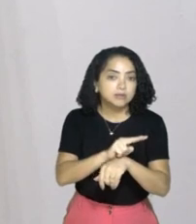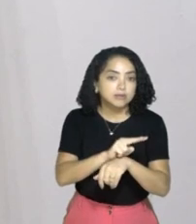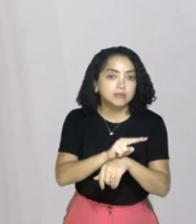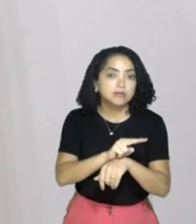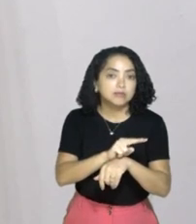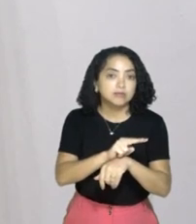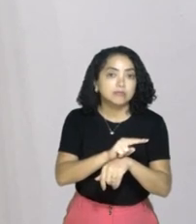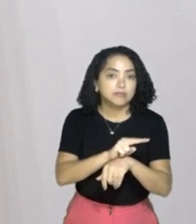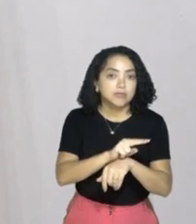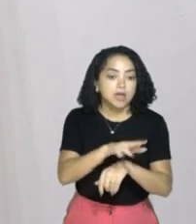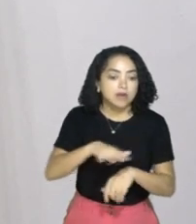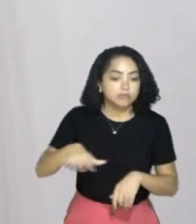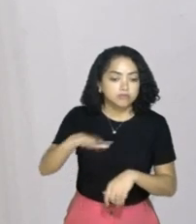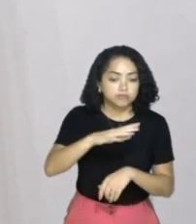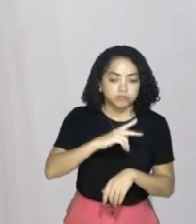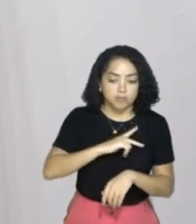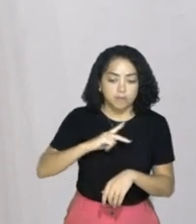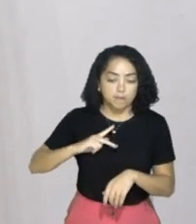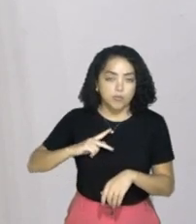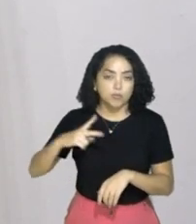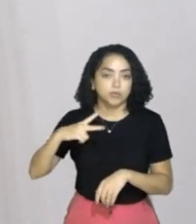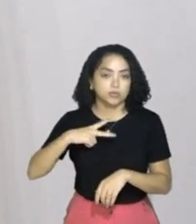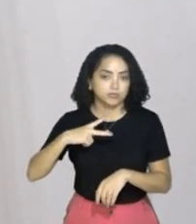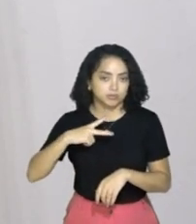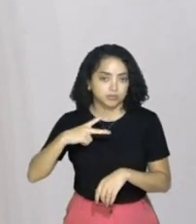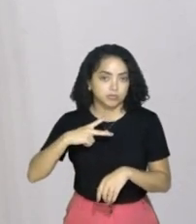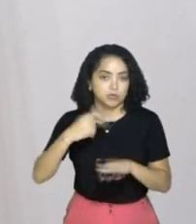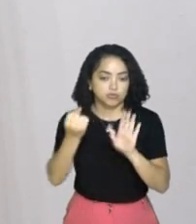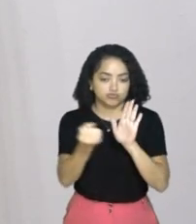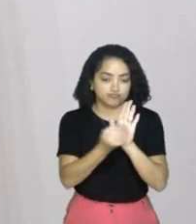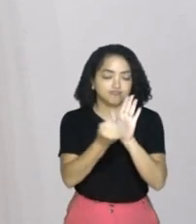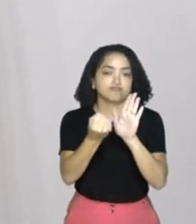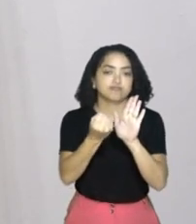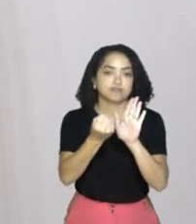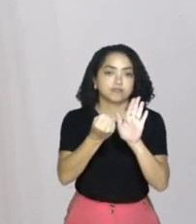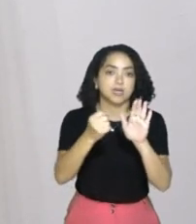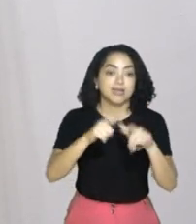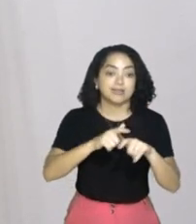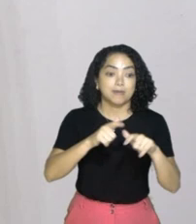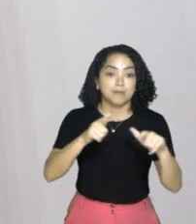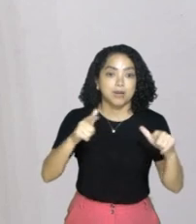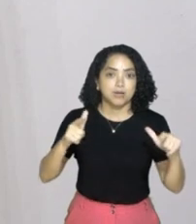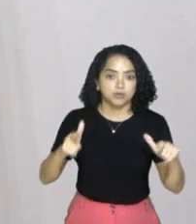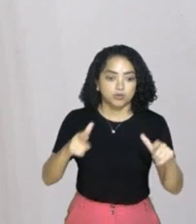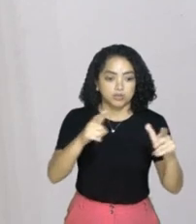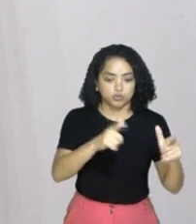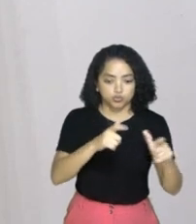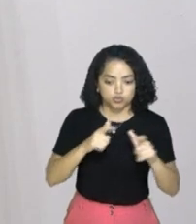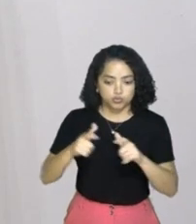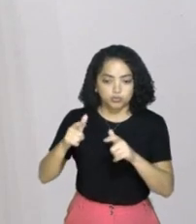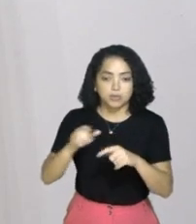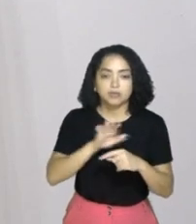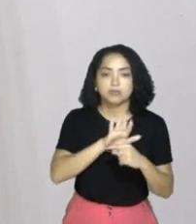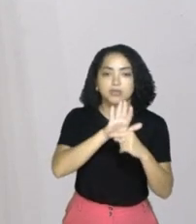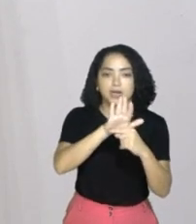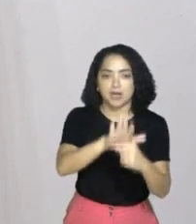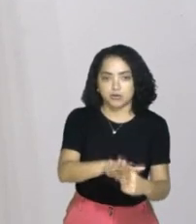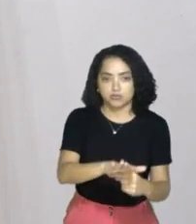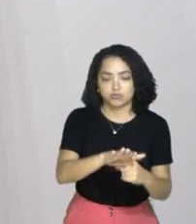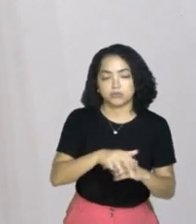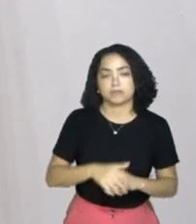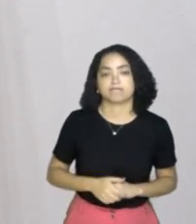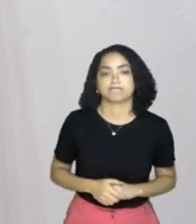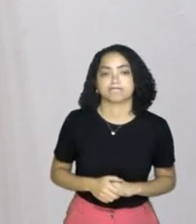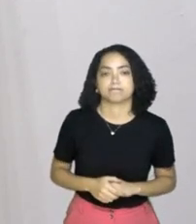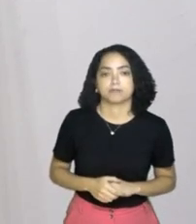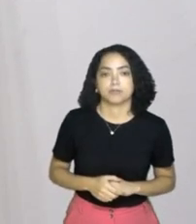estabelecimentos públicos e privados o símbolo já está sendo colocado na maioria dos estabelecimentos beneficiando Então os autistas